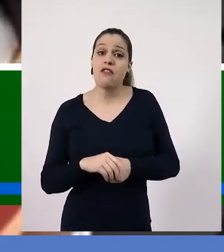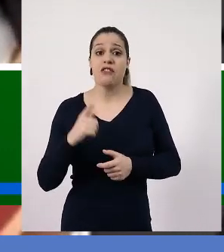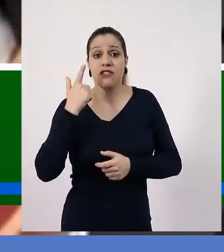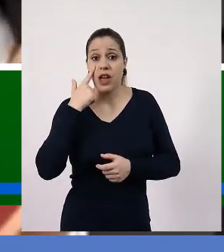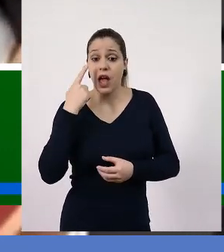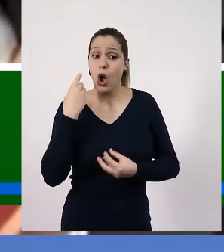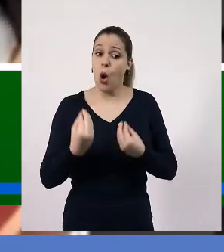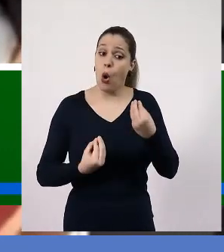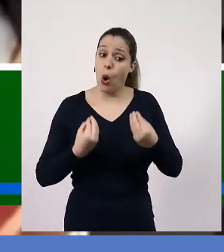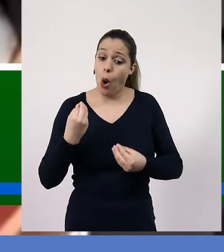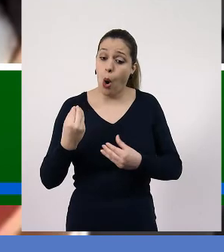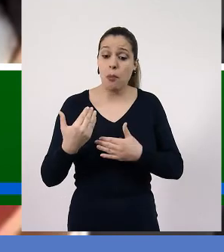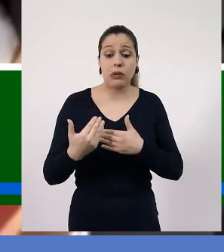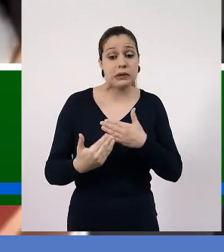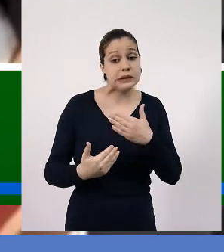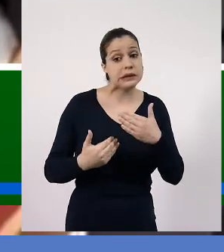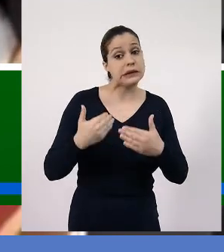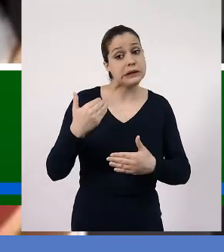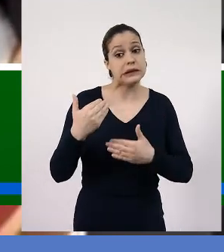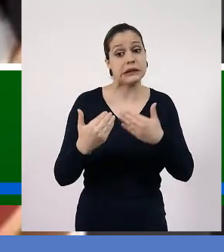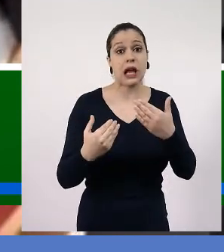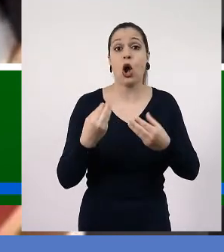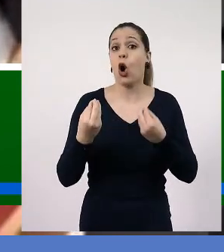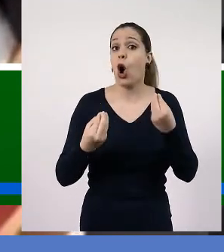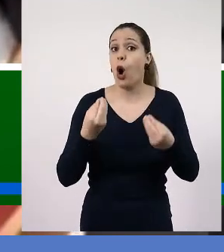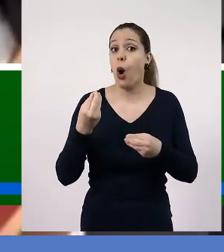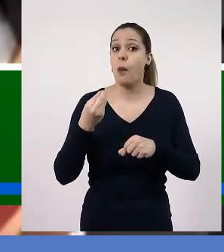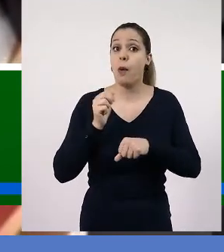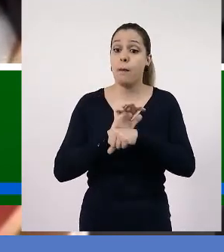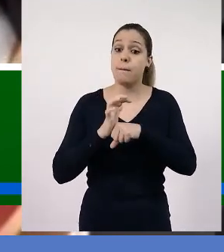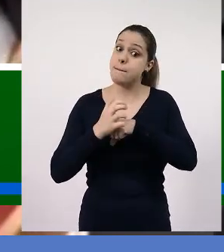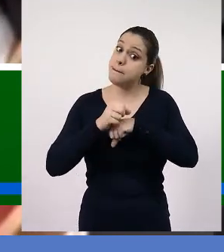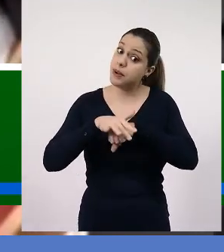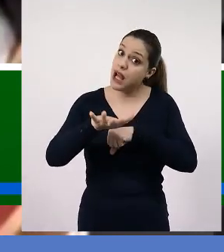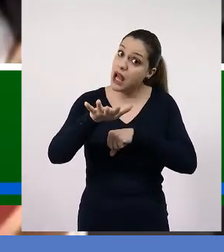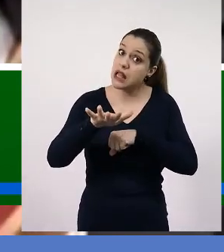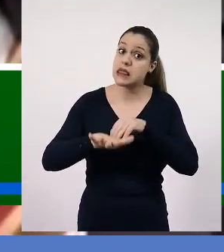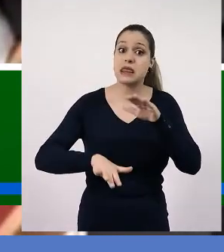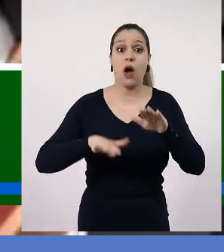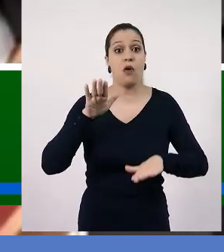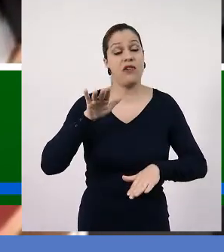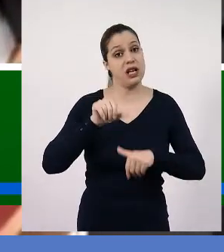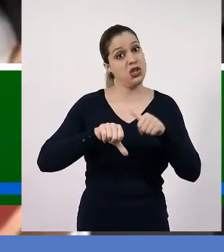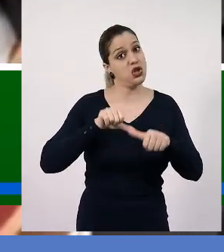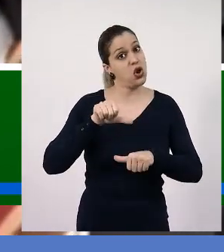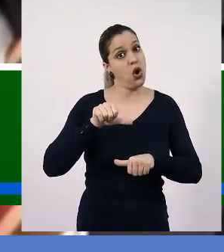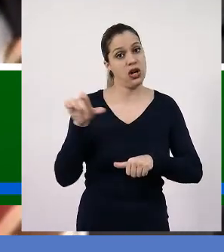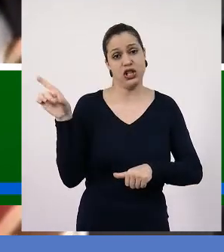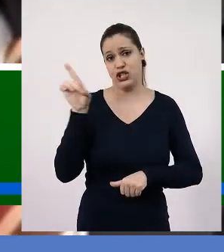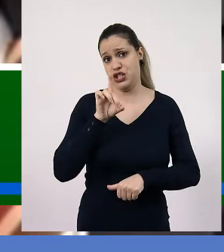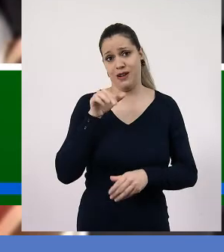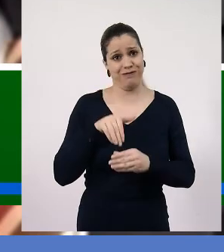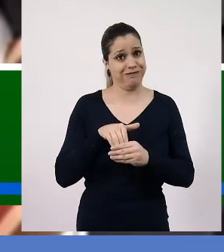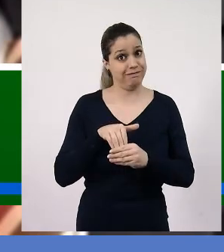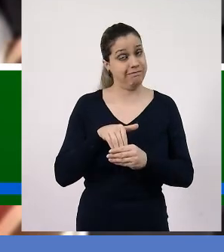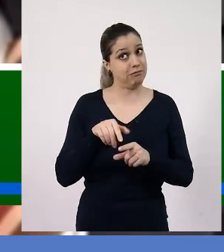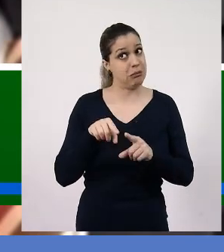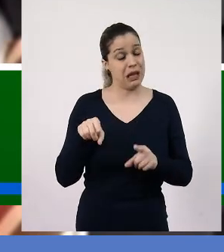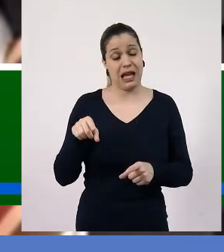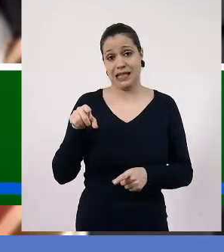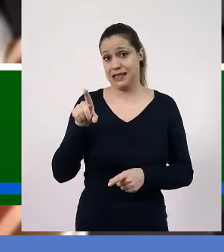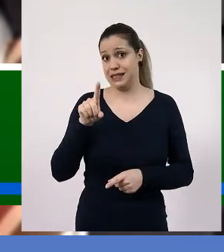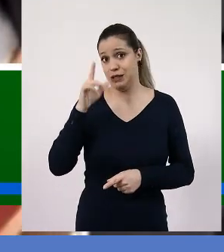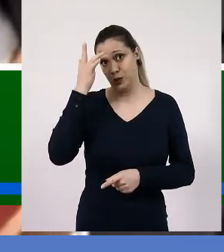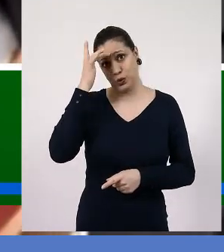da pandemia no Brasil, possa ser que eles estendam essa data e não ocorra em outubro. Mas eu, particularmente, acredito que